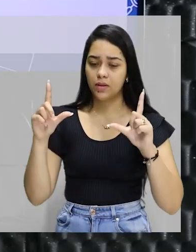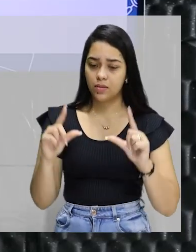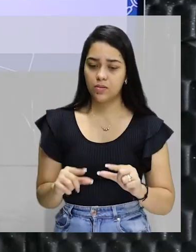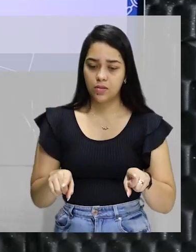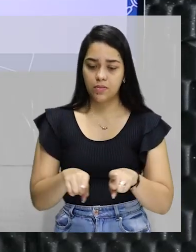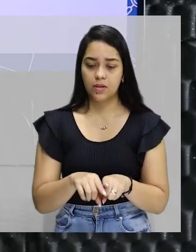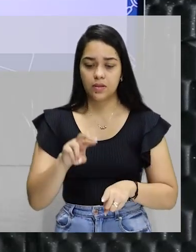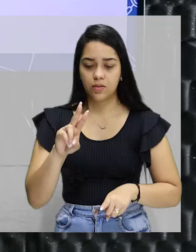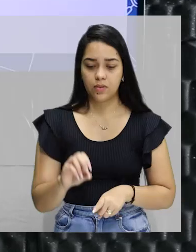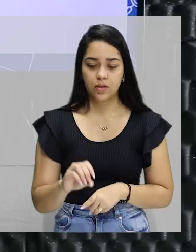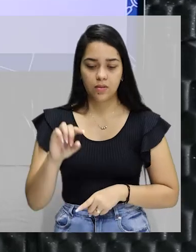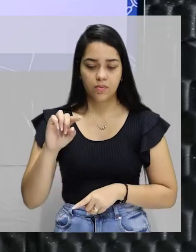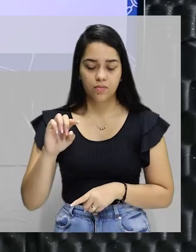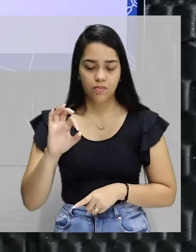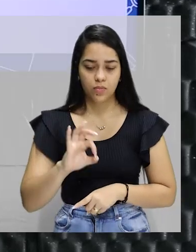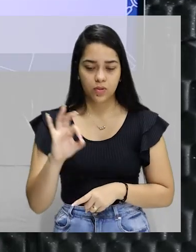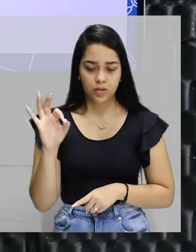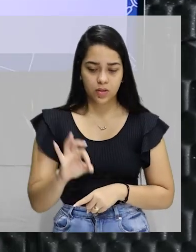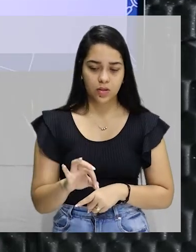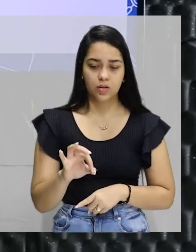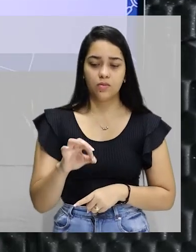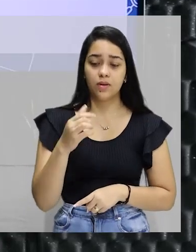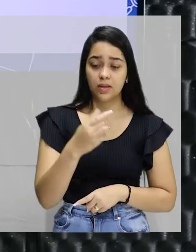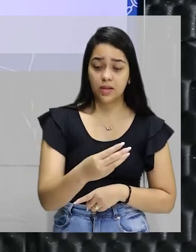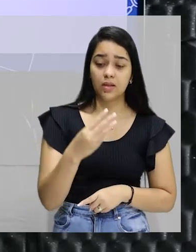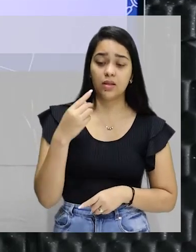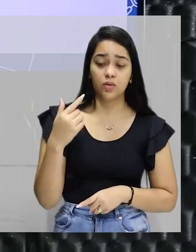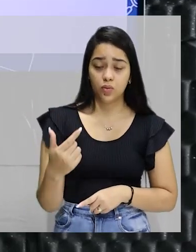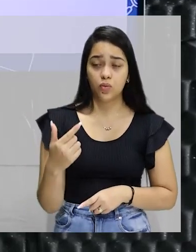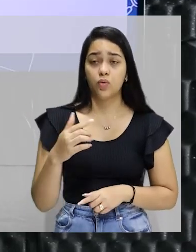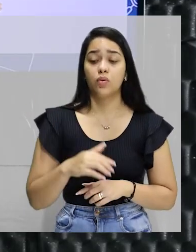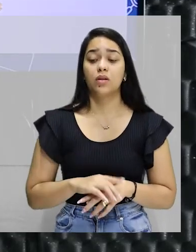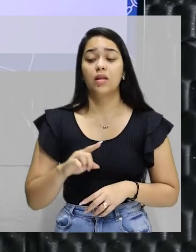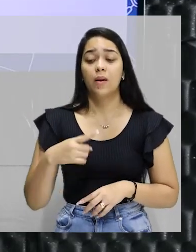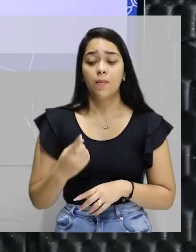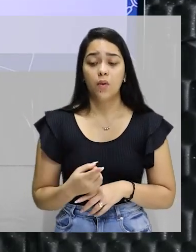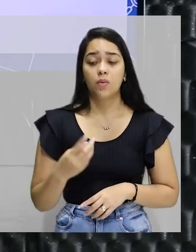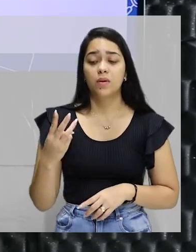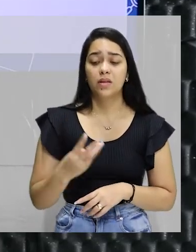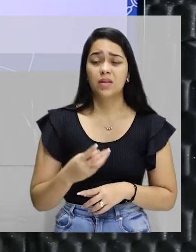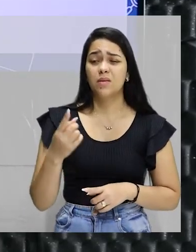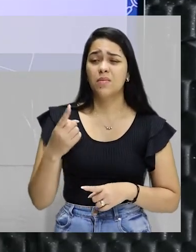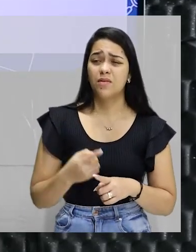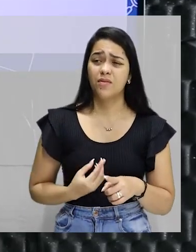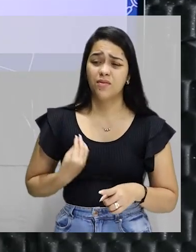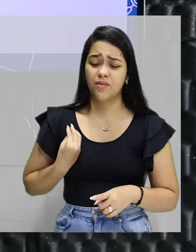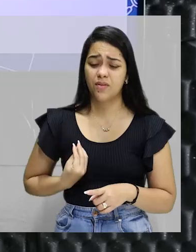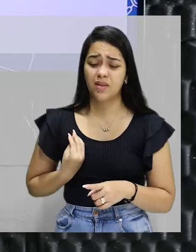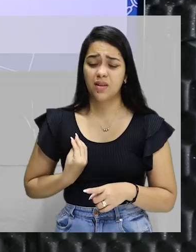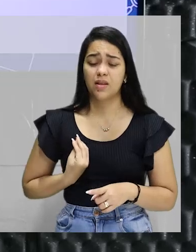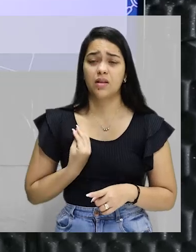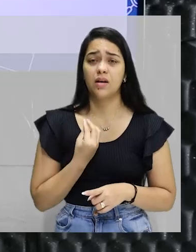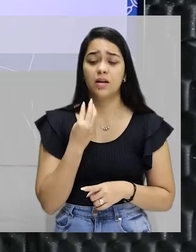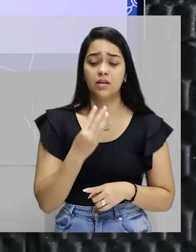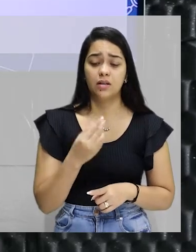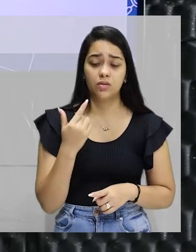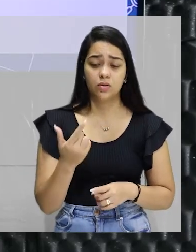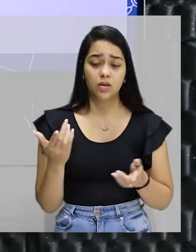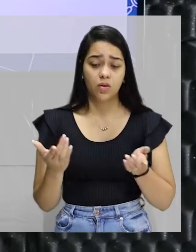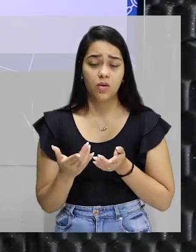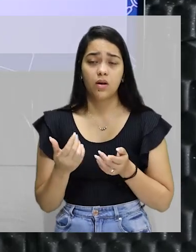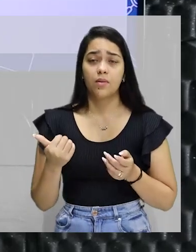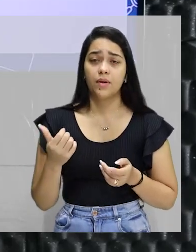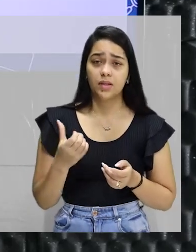também de 50%, 64 para 32. Após uma terceira meia-vida de 32 para